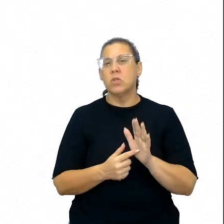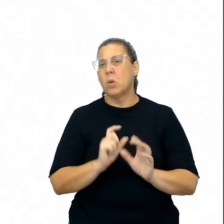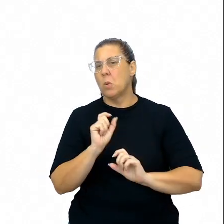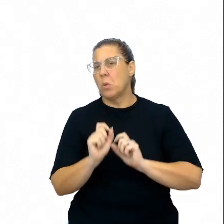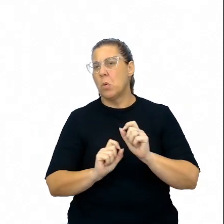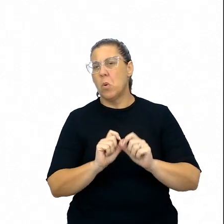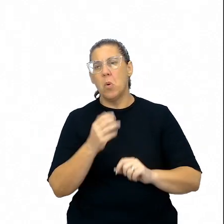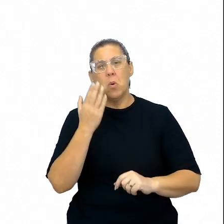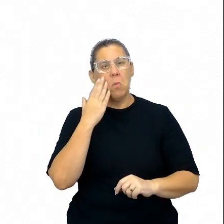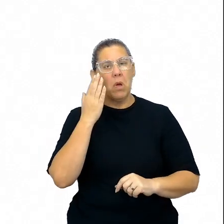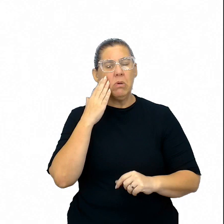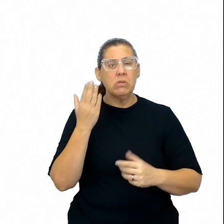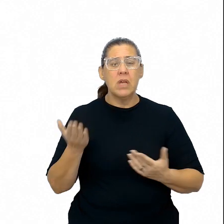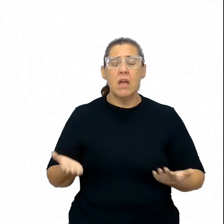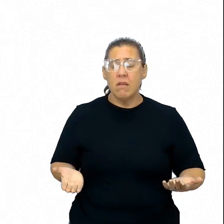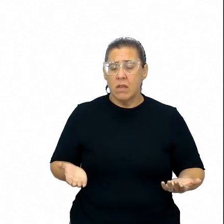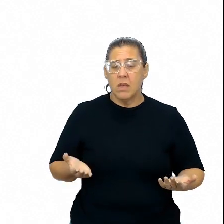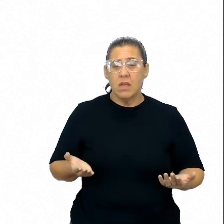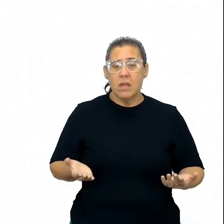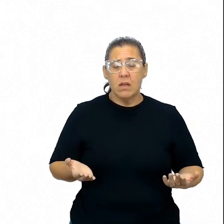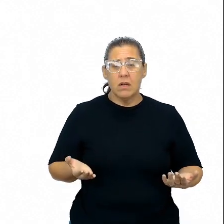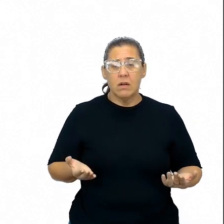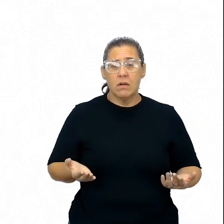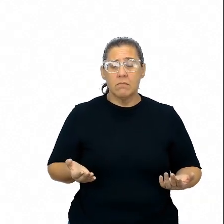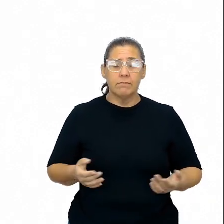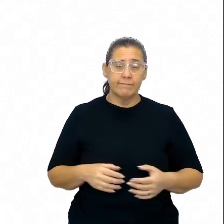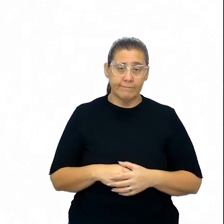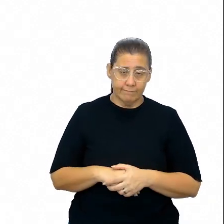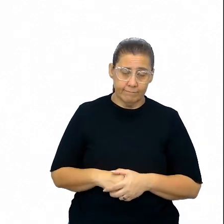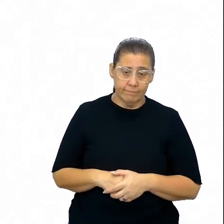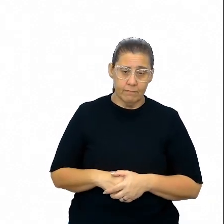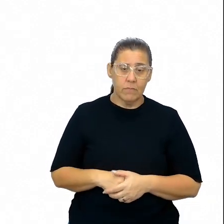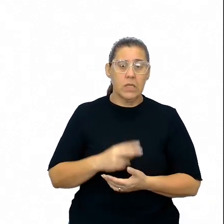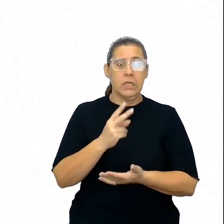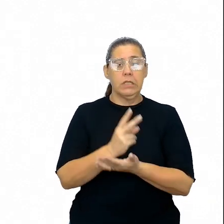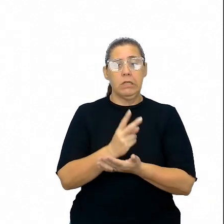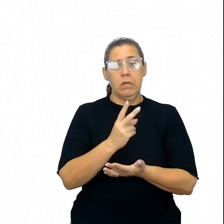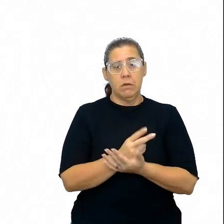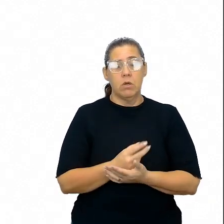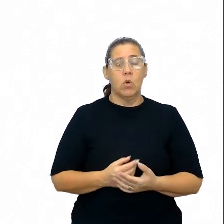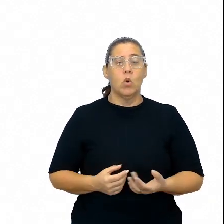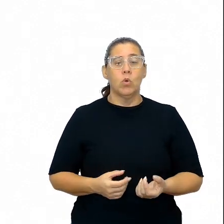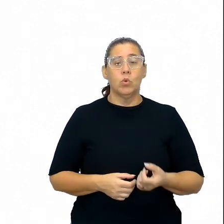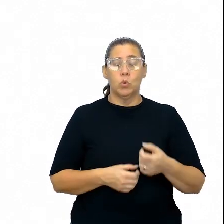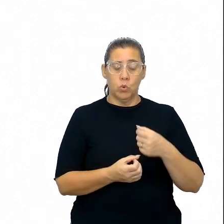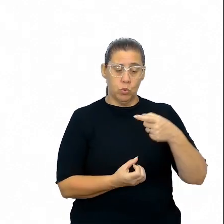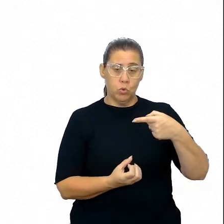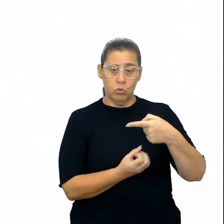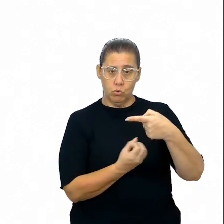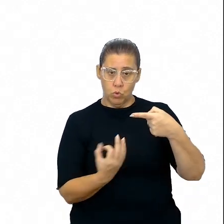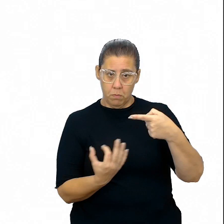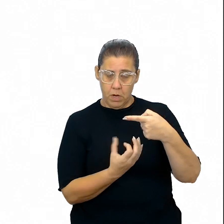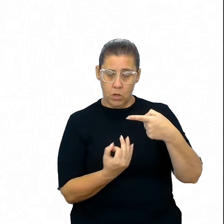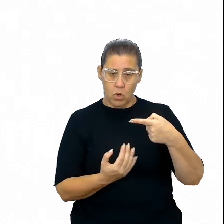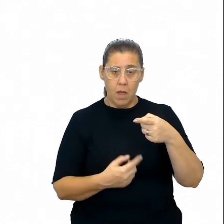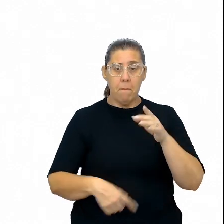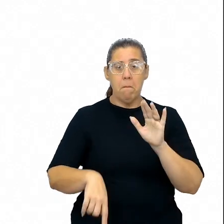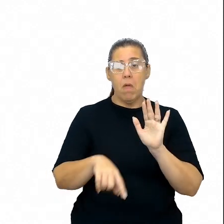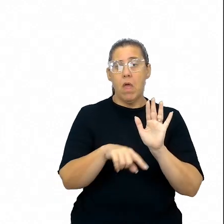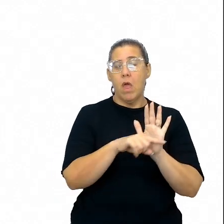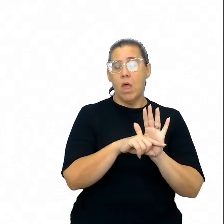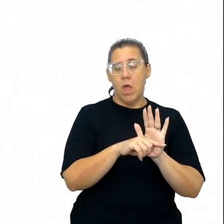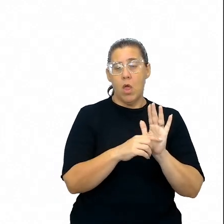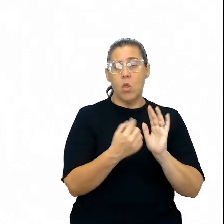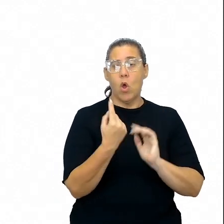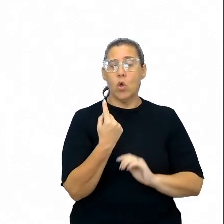que identifica uma fração para nós, ela é menor do que 1. Sempre que o numerador for menor do que o denominador, ela é menor que 1. Então, aí a